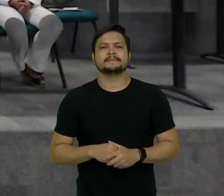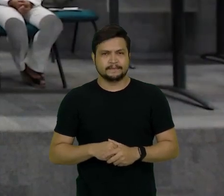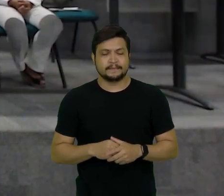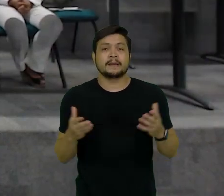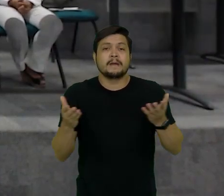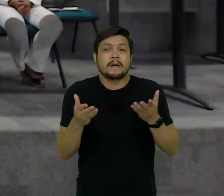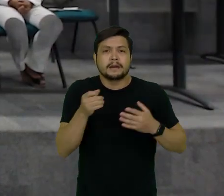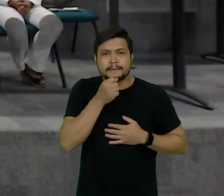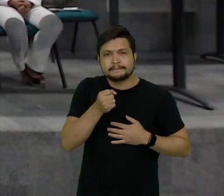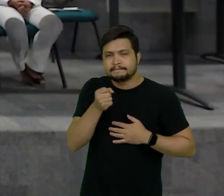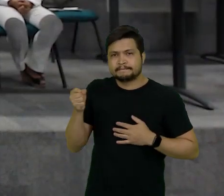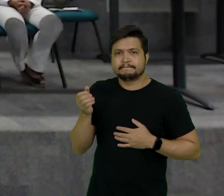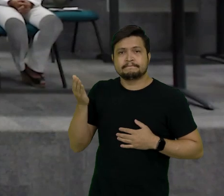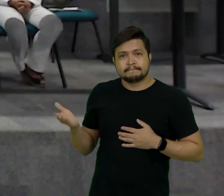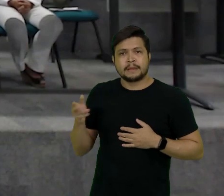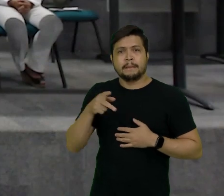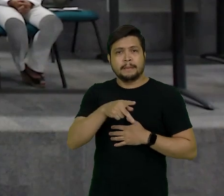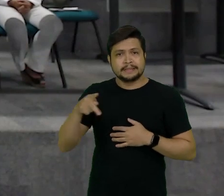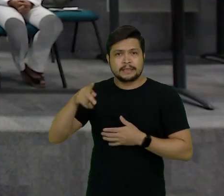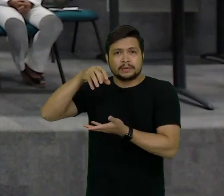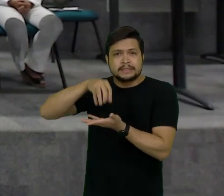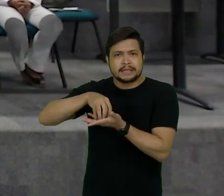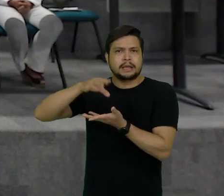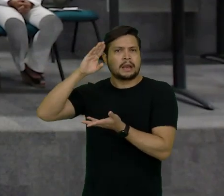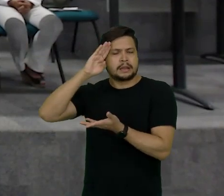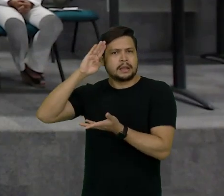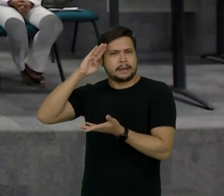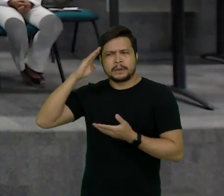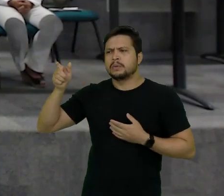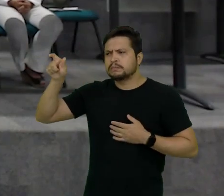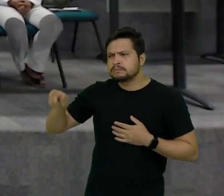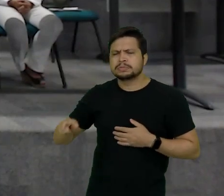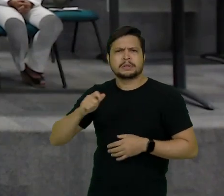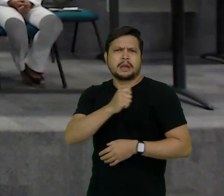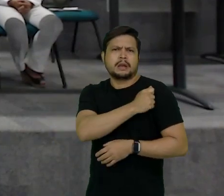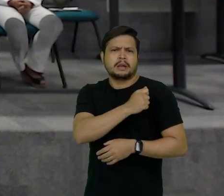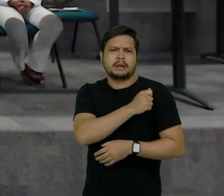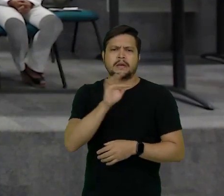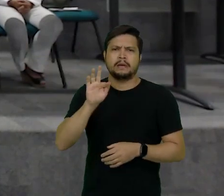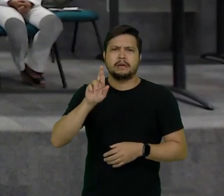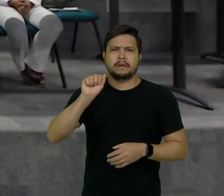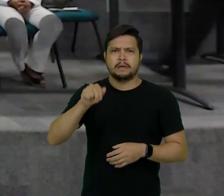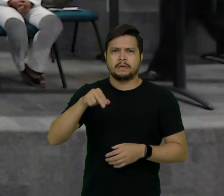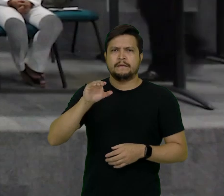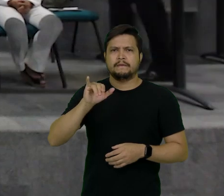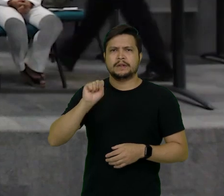Com a palavra o presidente do Centro Acadêmico, Cláudia Goulart, o acadêmico Francisco Guilherme Barros Costa.